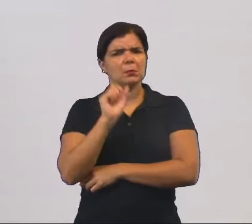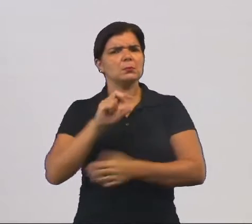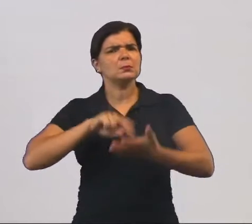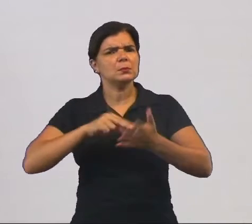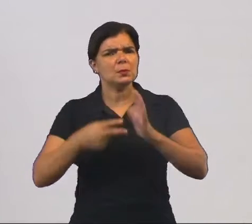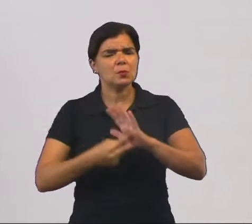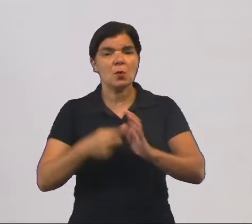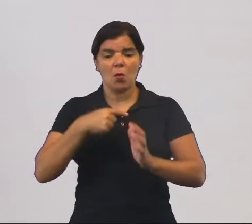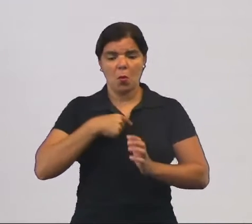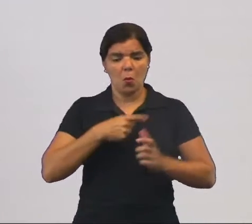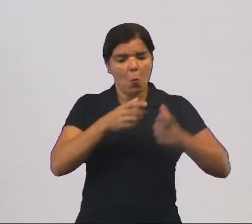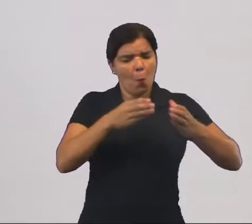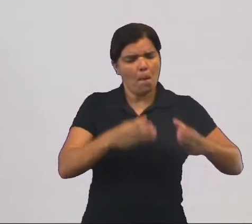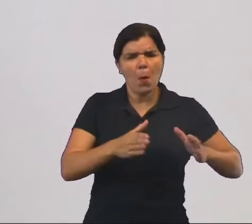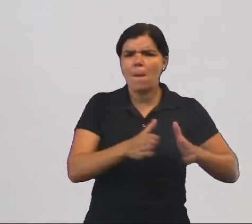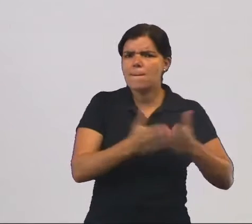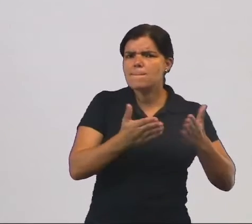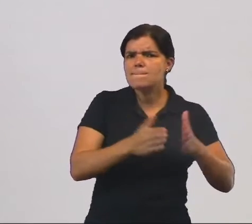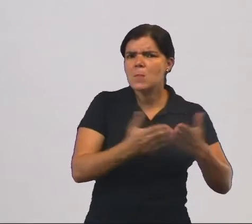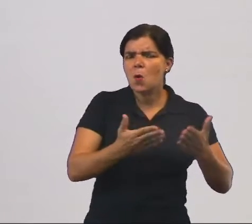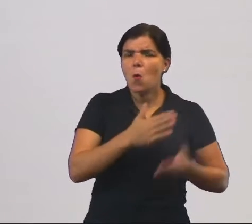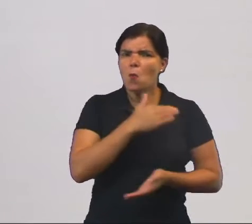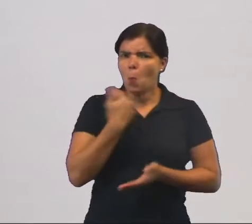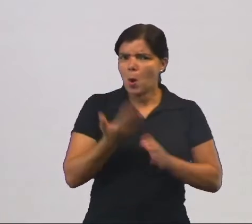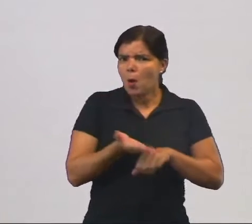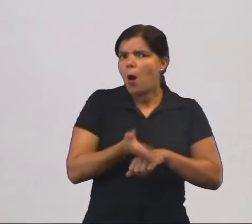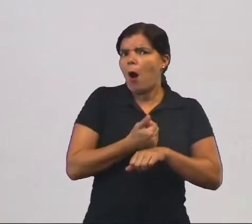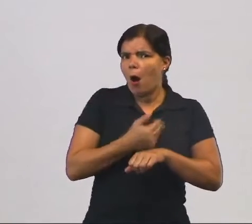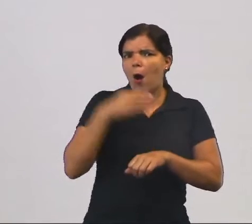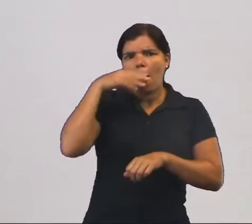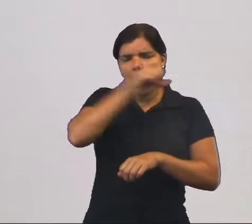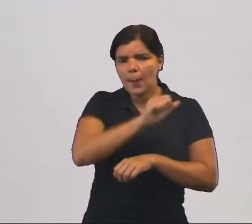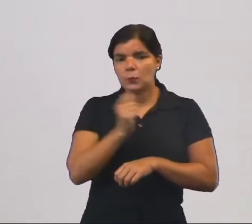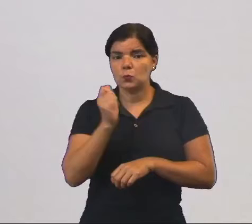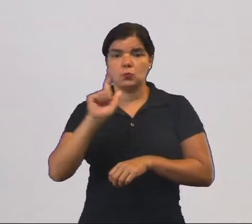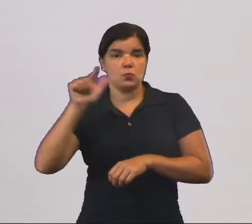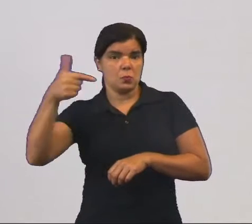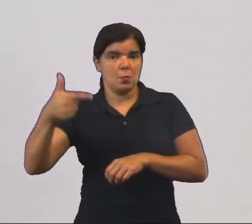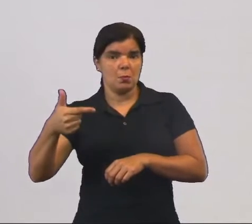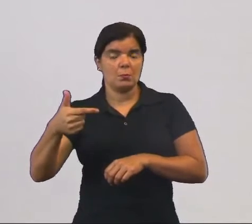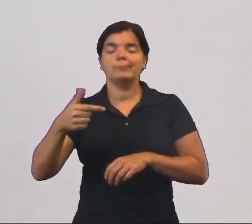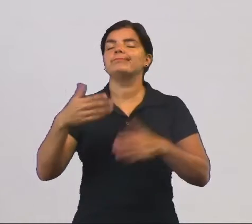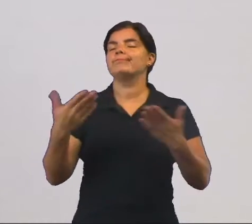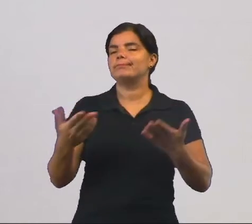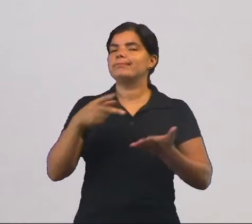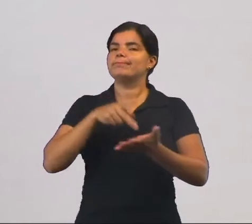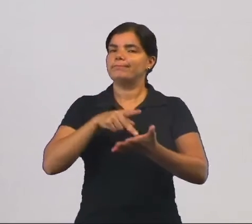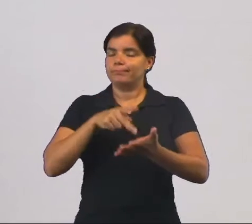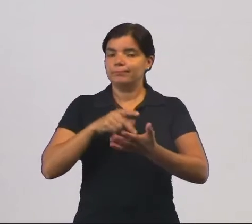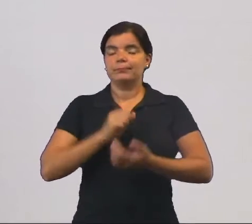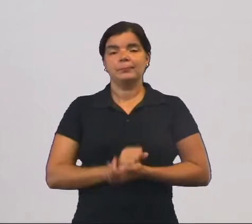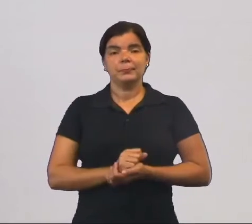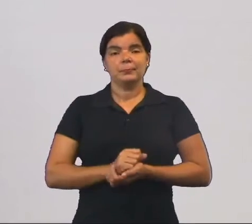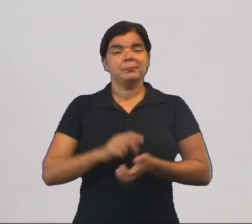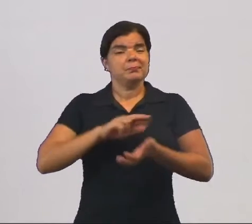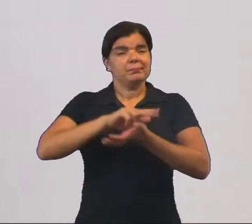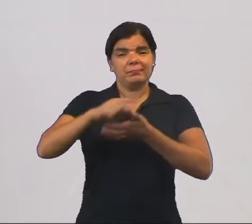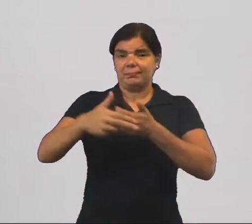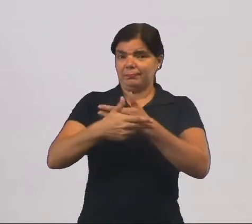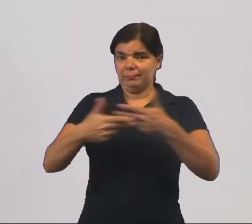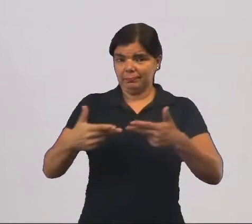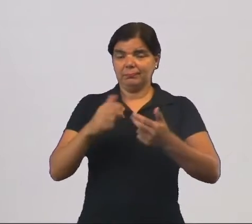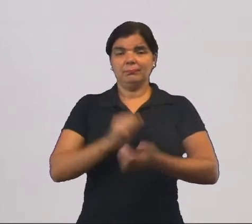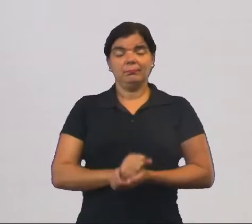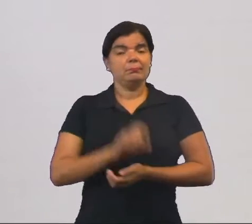quer dizer que por eu morar num bairro pobre eu vou morrer mais rápido do que os outros? A verdade é que existe uma série de